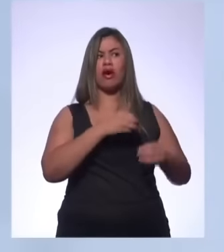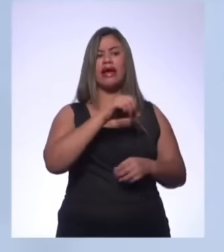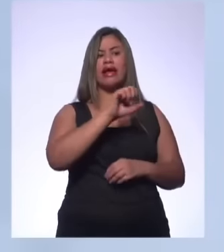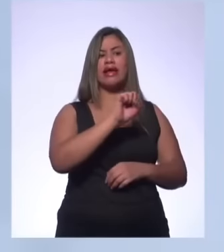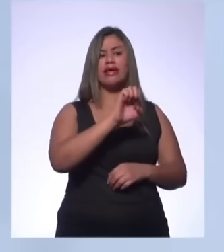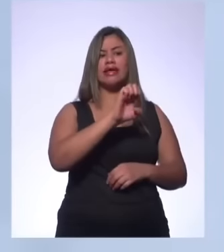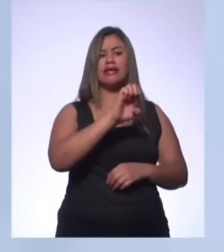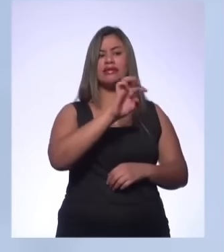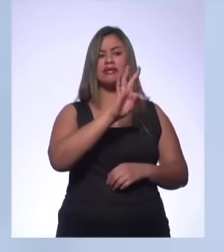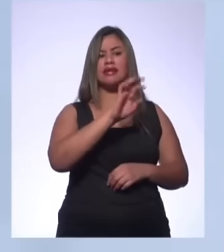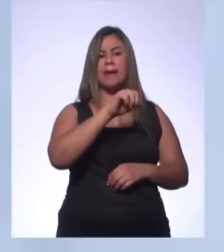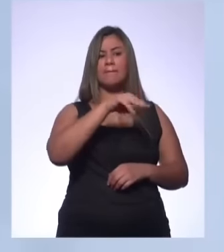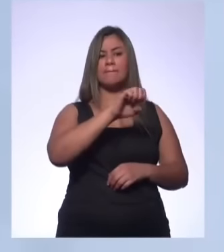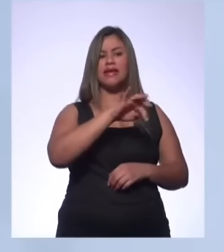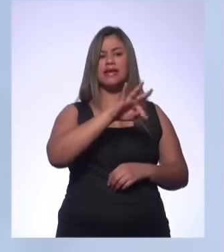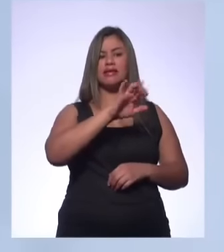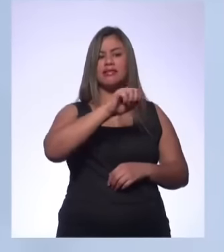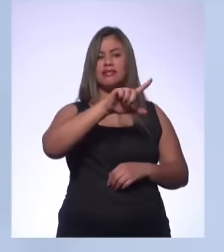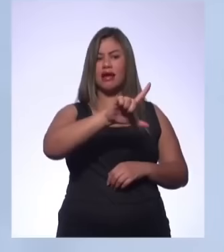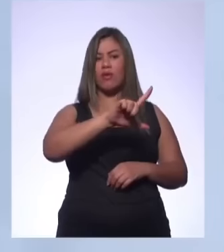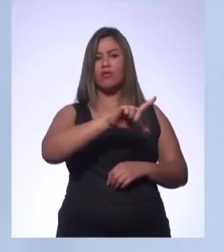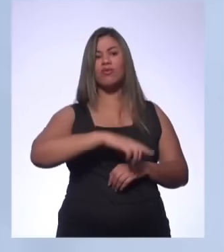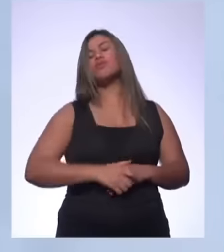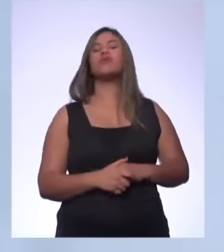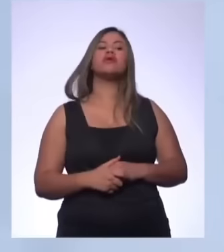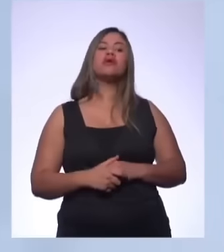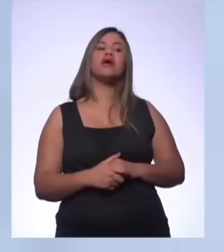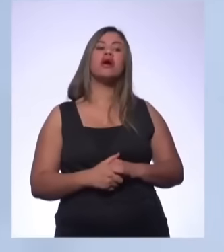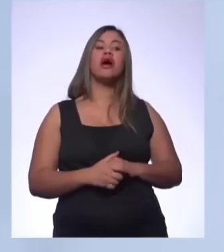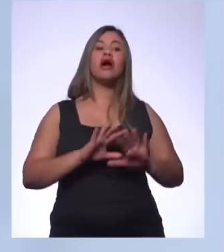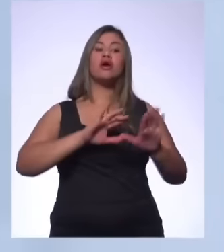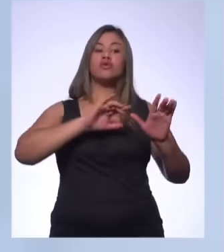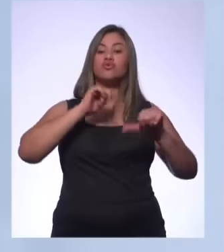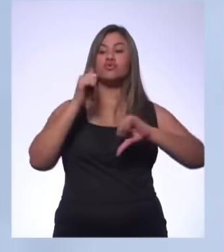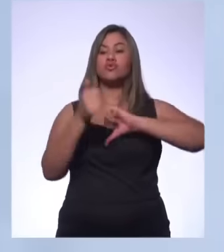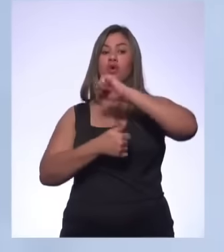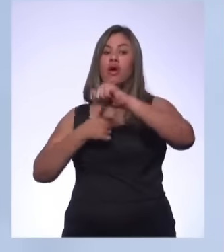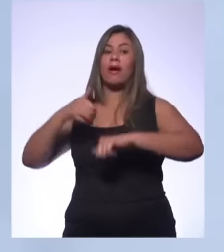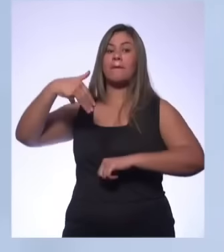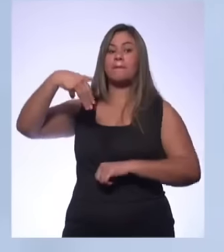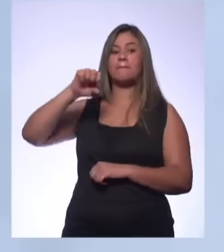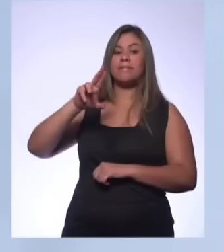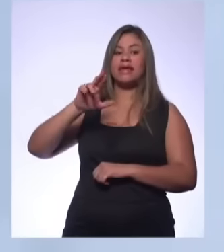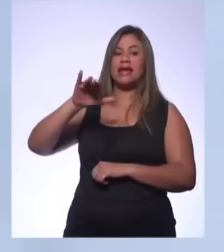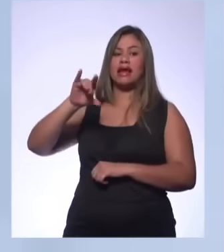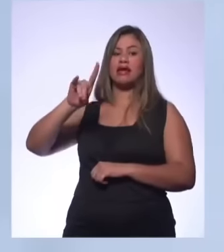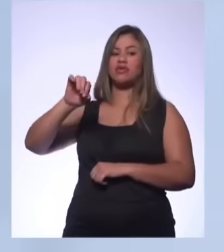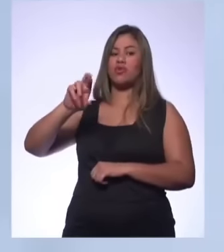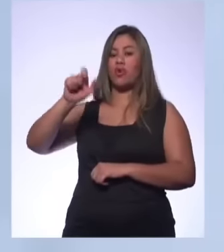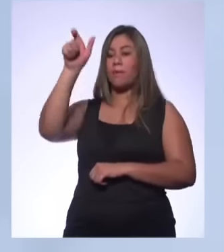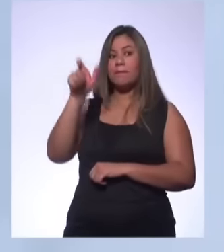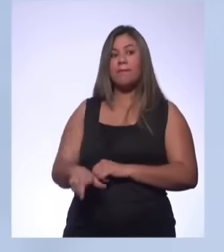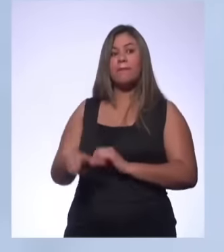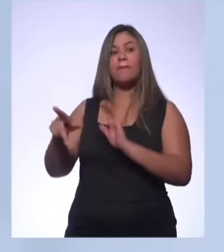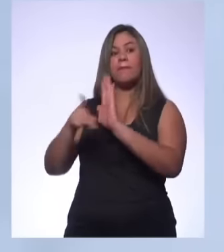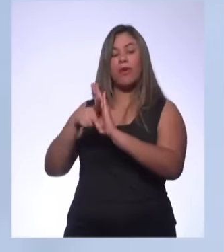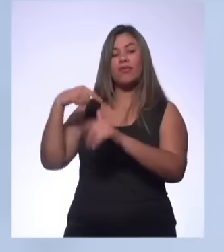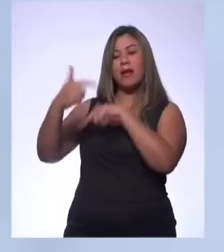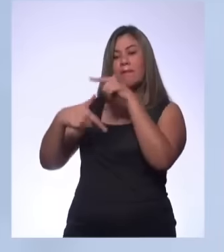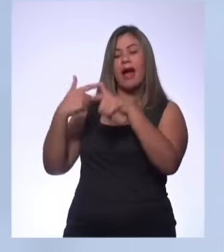estamental. Estamental. Então, olha só. O mercador, ele trabalha com o quê, pessoal? Com o comércio. Ele mora no